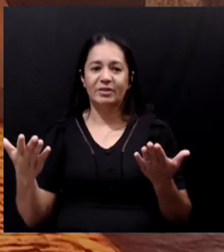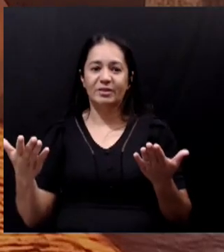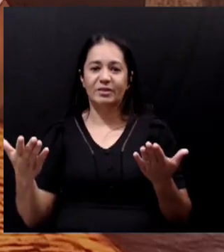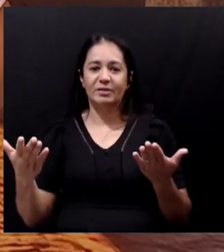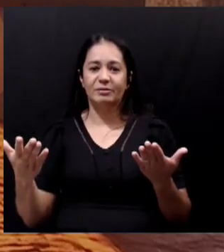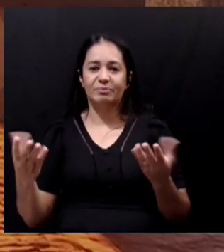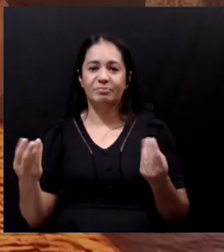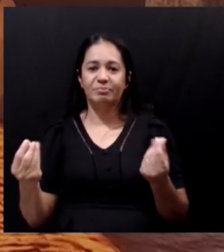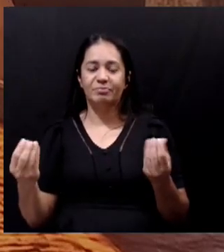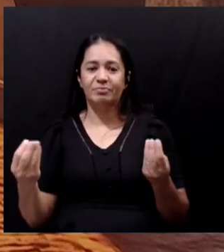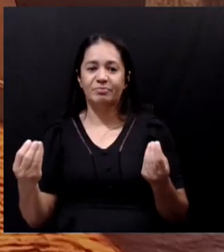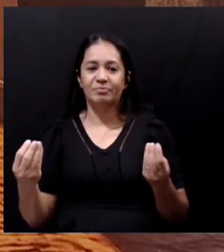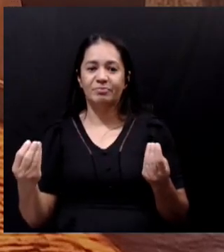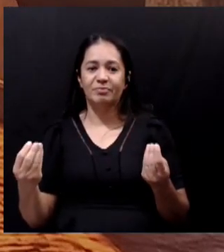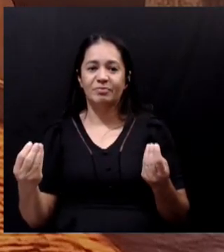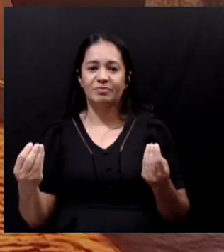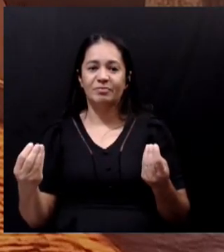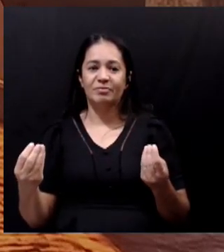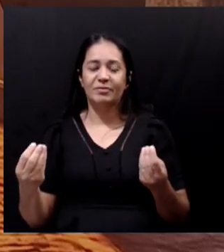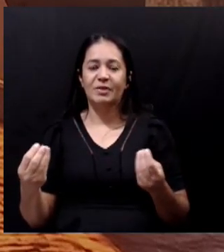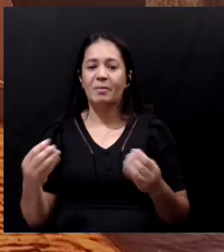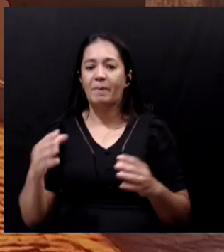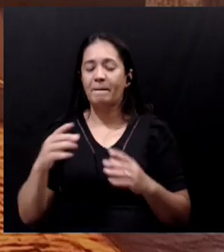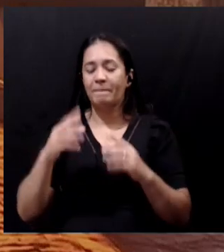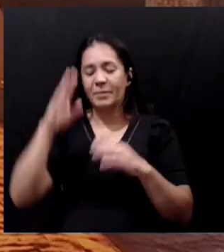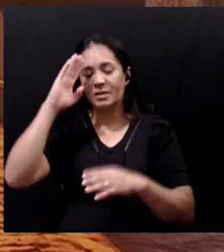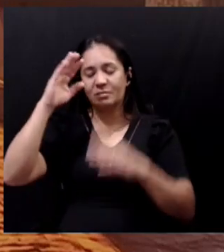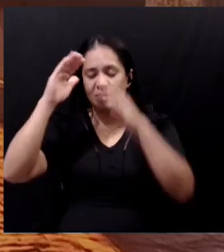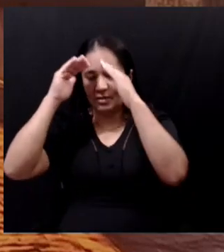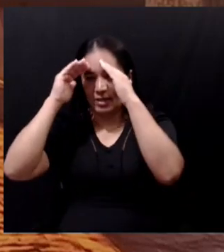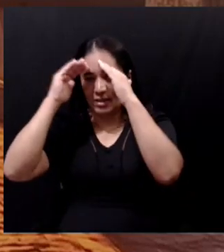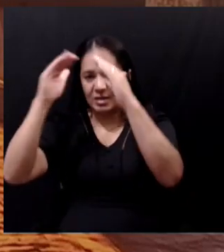e consideração aos meus pais, sabe? A gente tá aqui